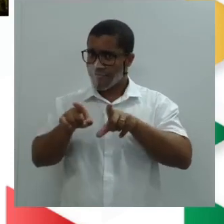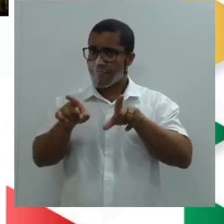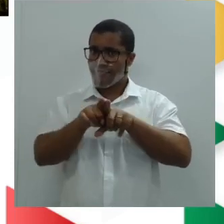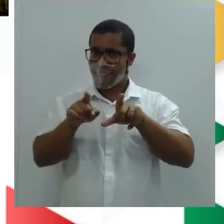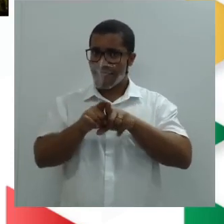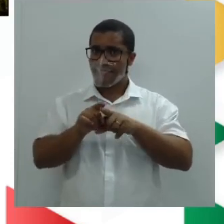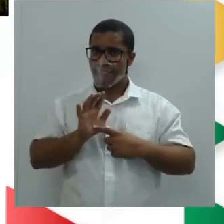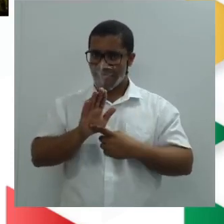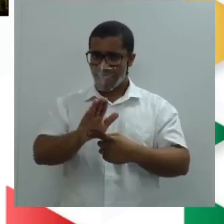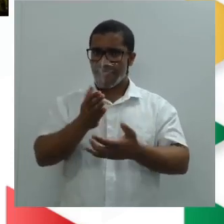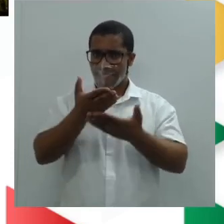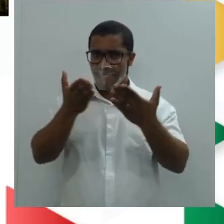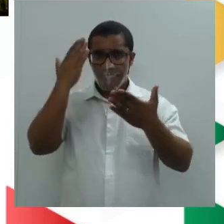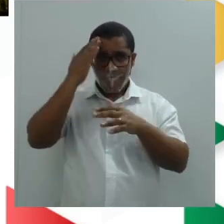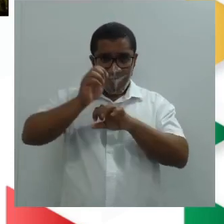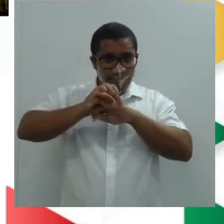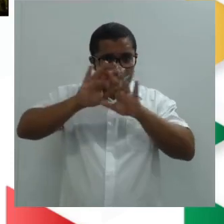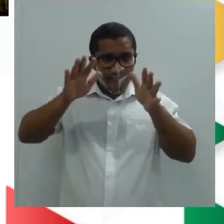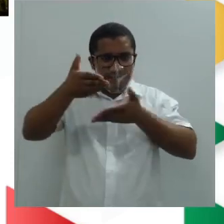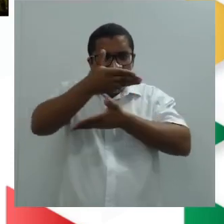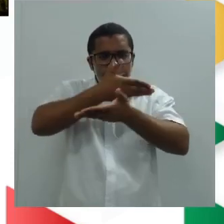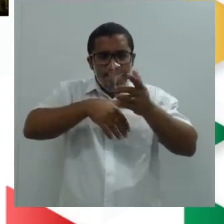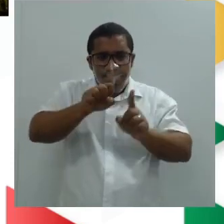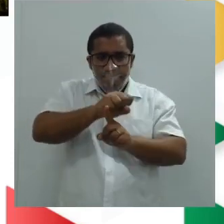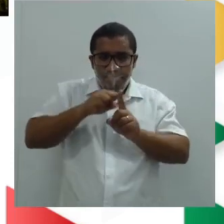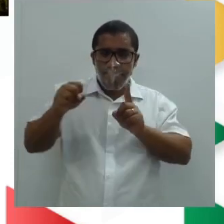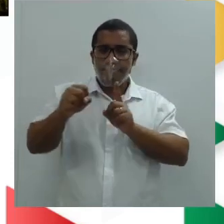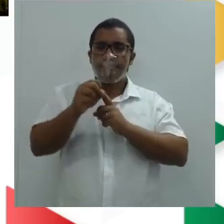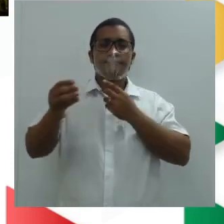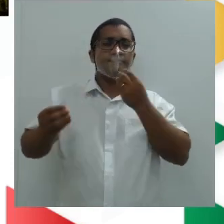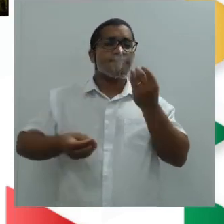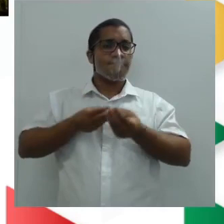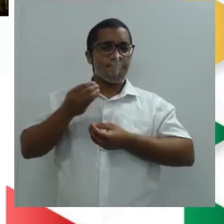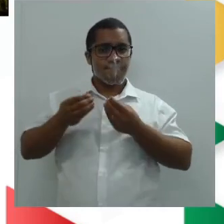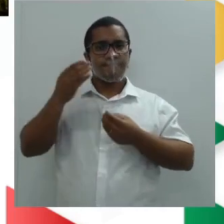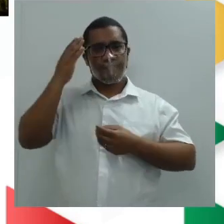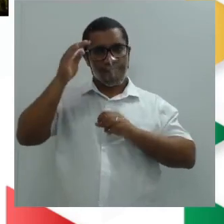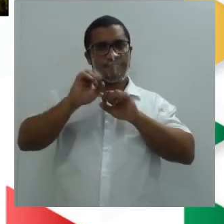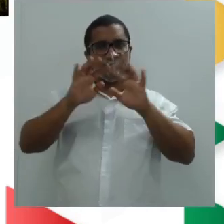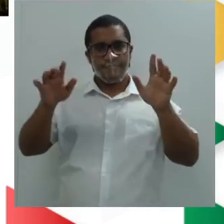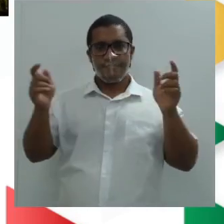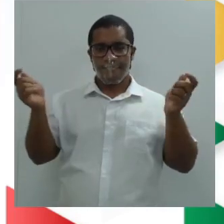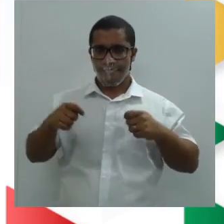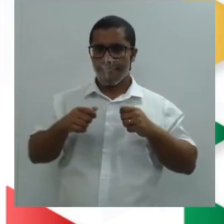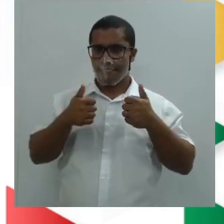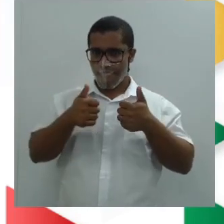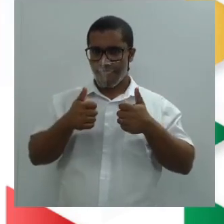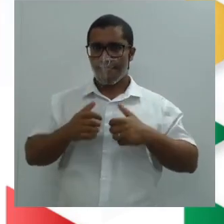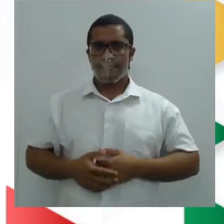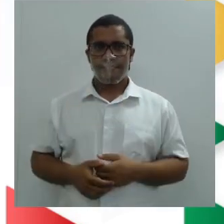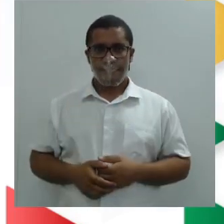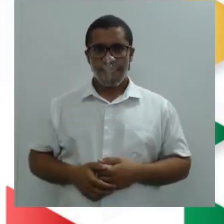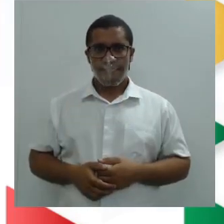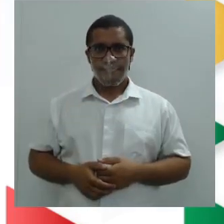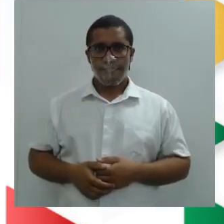para vocês entenderem essas interações sociais dentro de um contexto geral, tá bom? Então, vamos